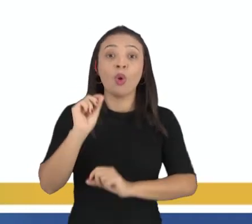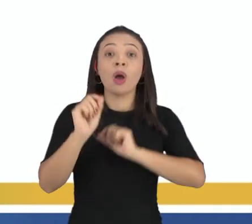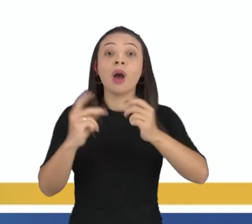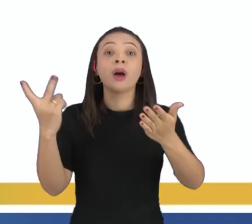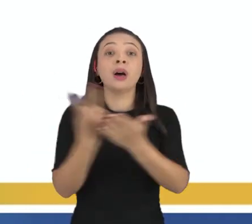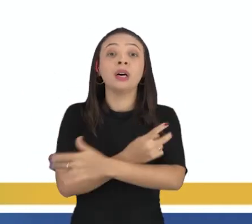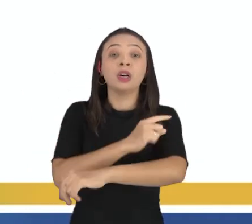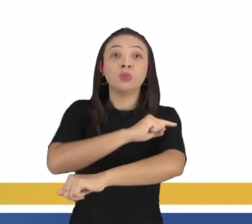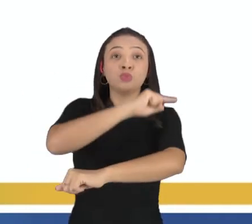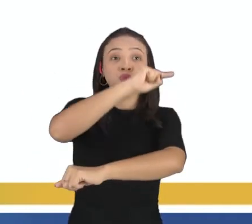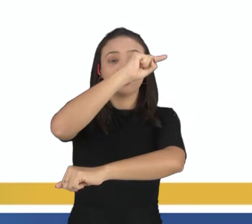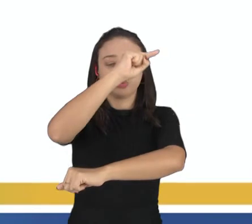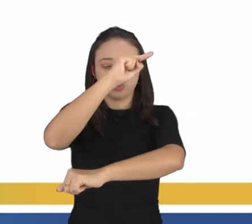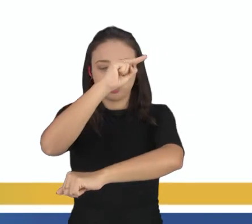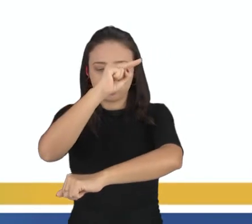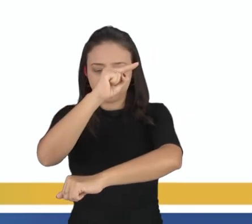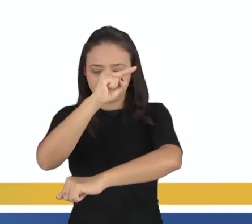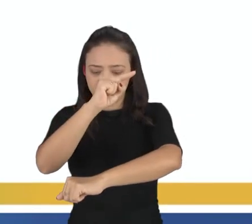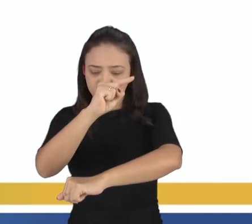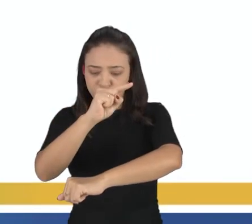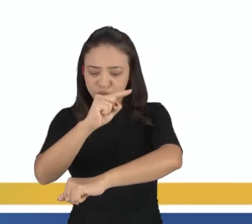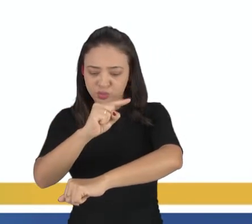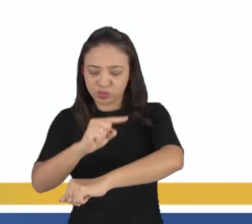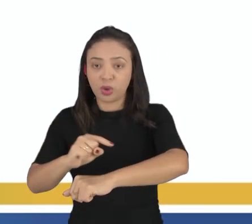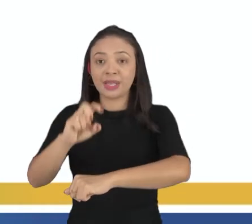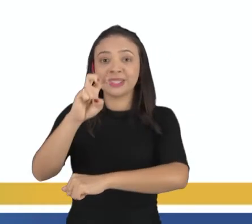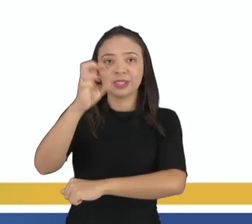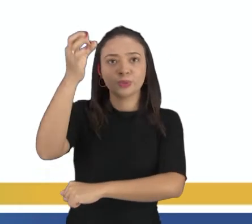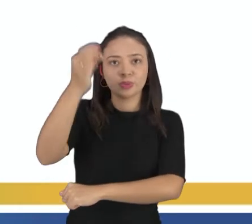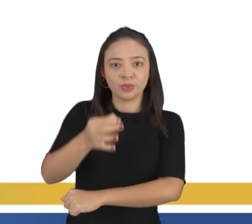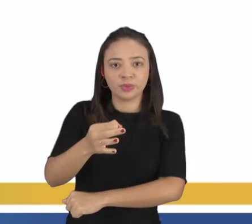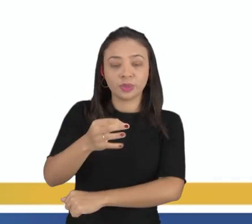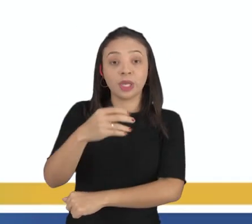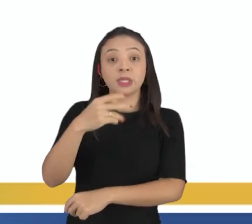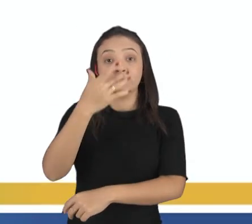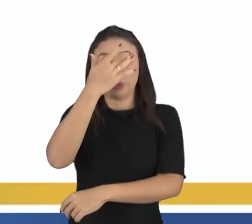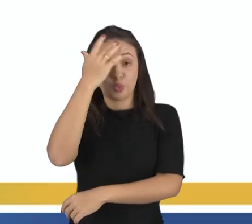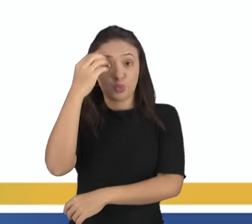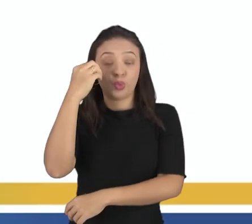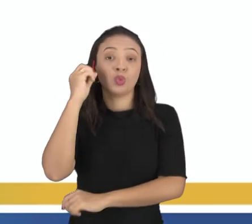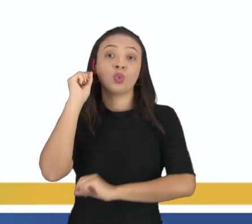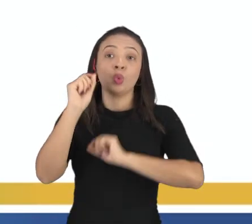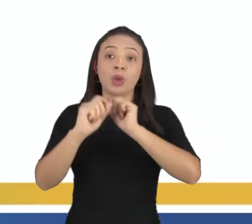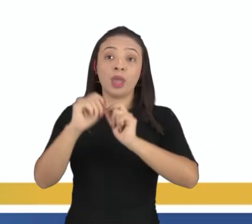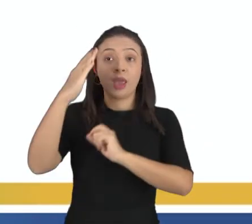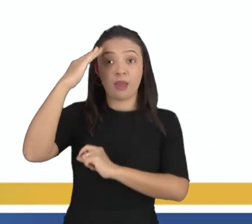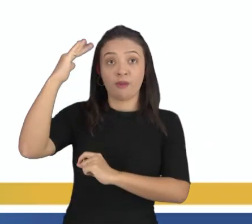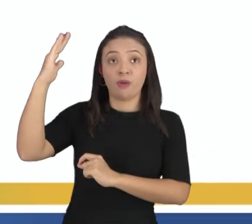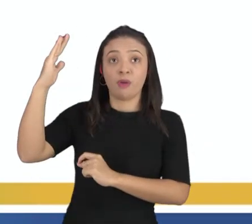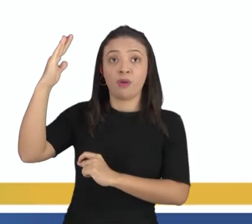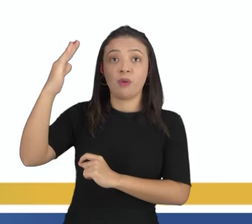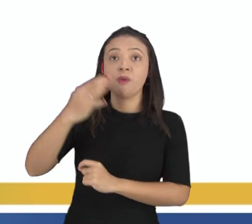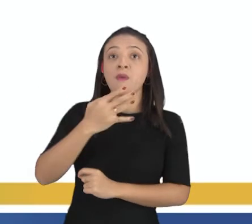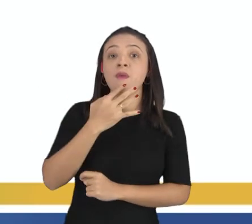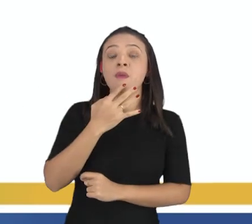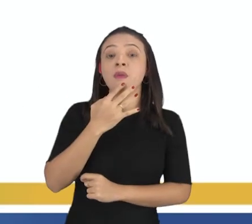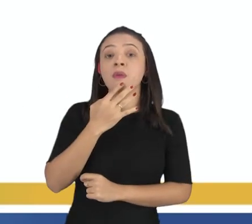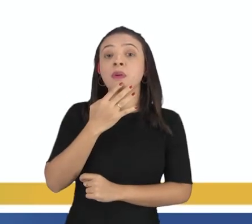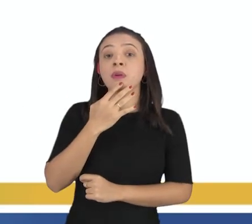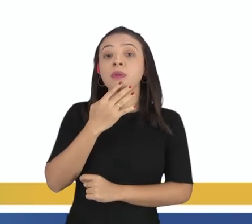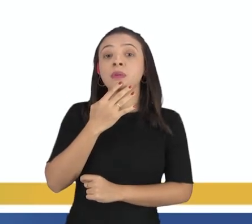caiu 5%. Os especialistas atribuem parte da explicação da queda a uma série de